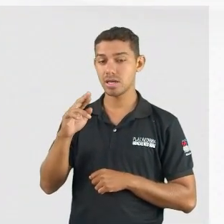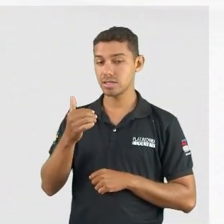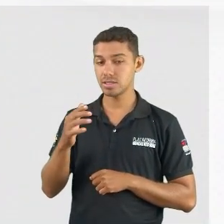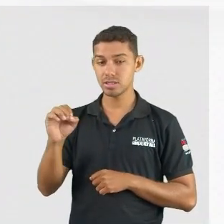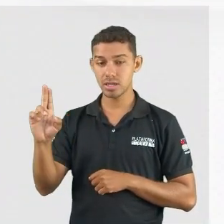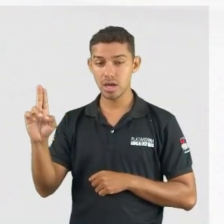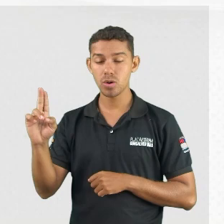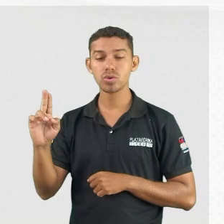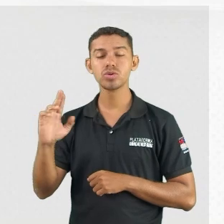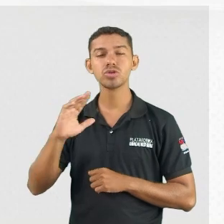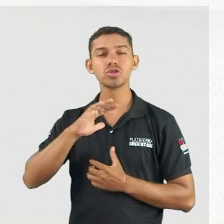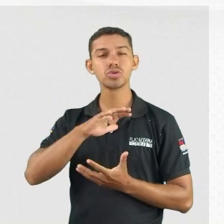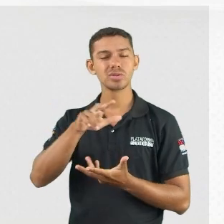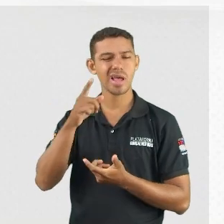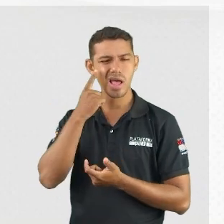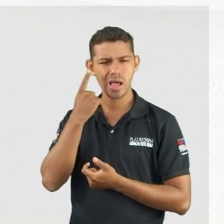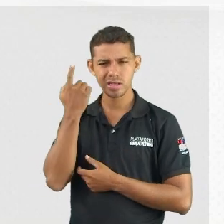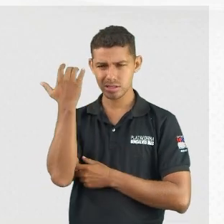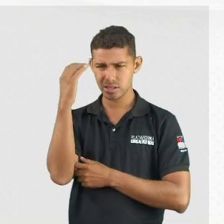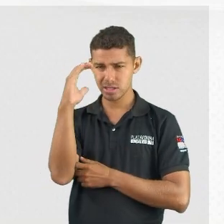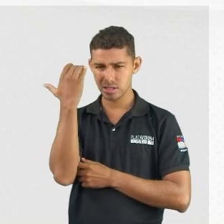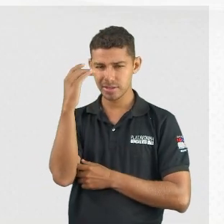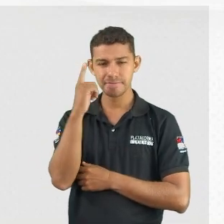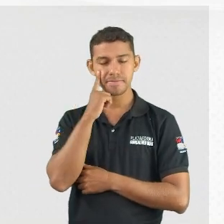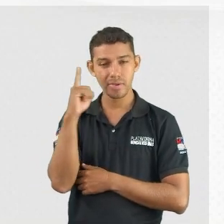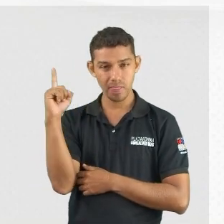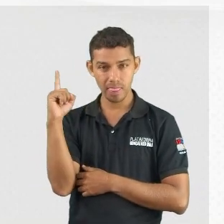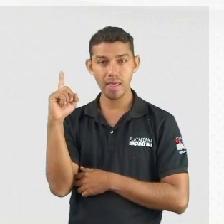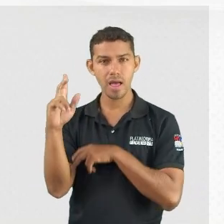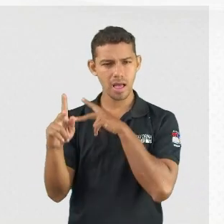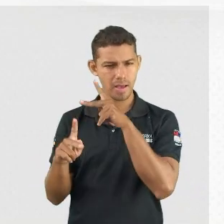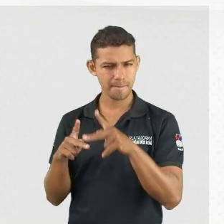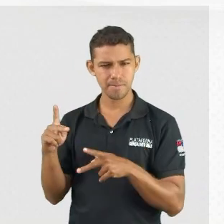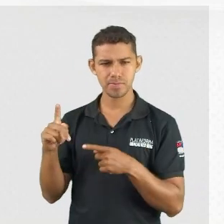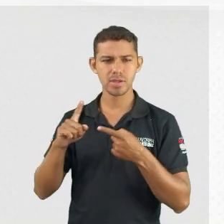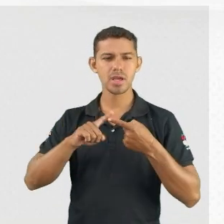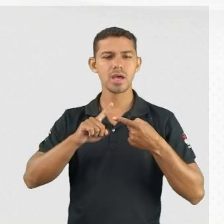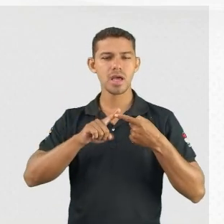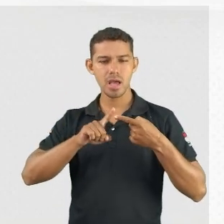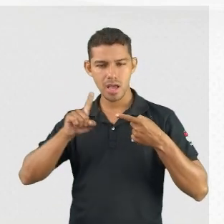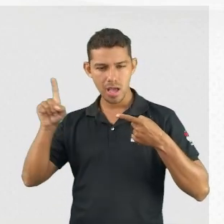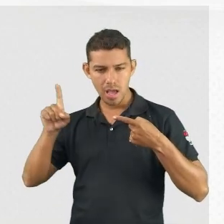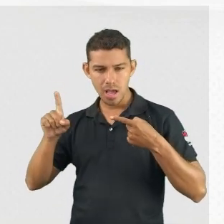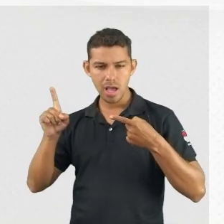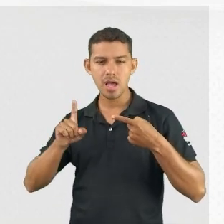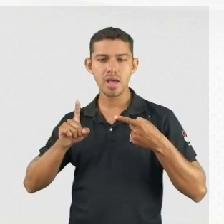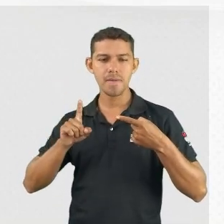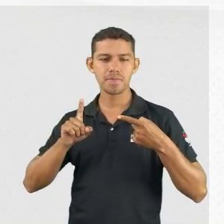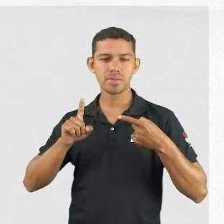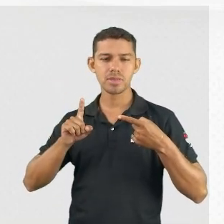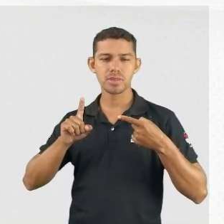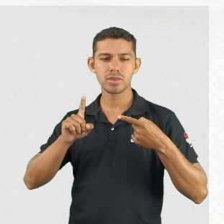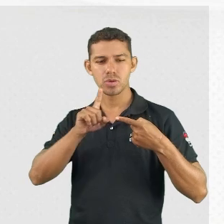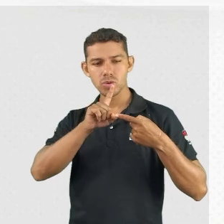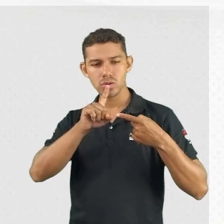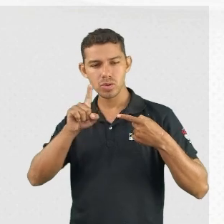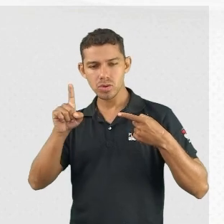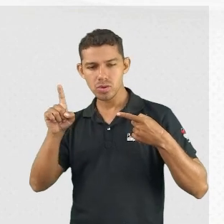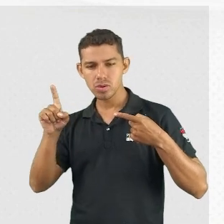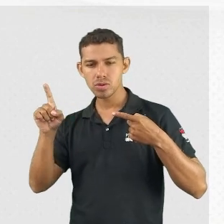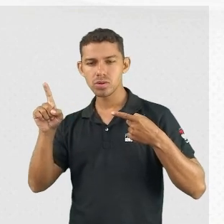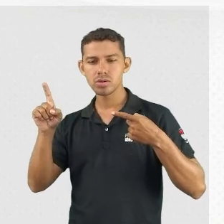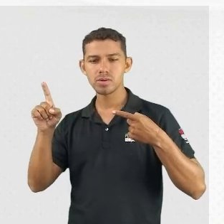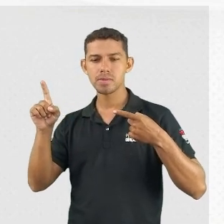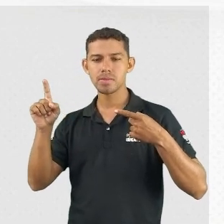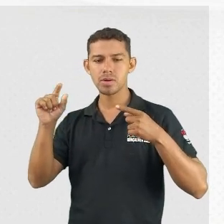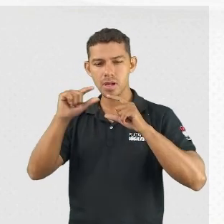natureza. Os cientistas dos povos originários são os seus xamãs, os seus pajés e seus curandeiros. Aqui a gente tem uma